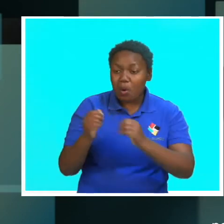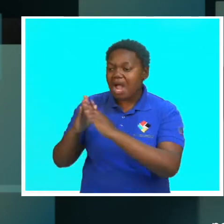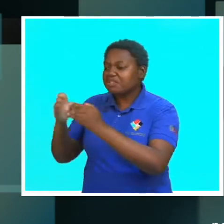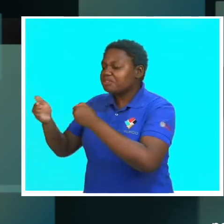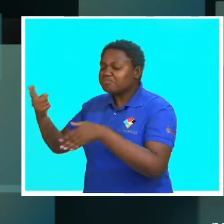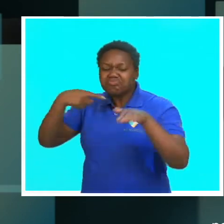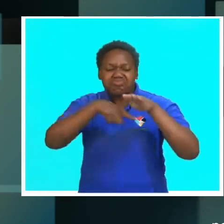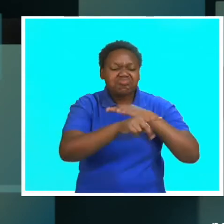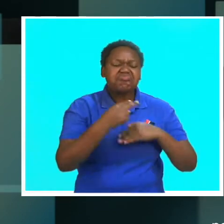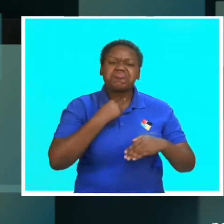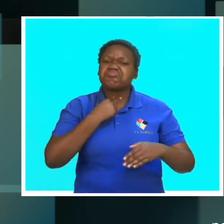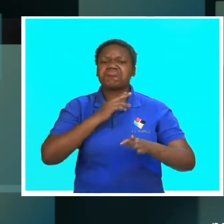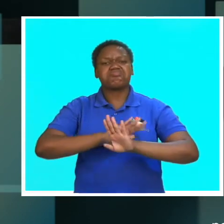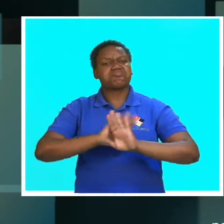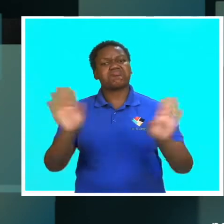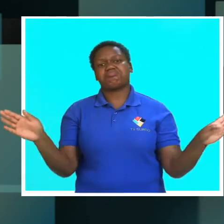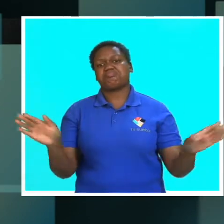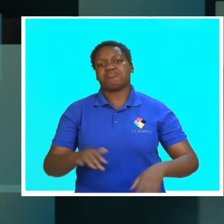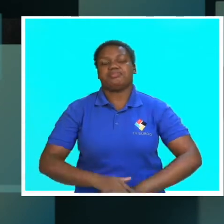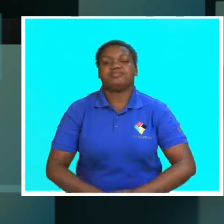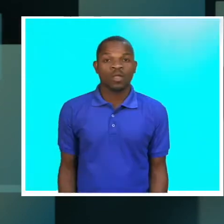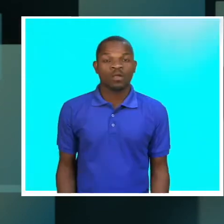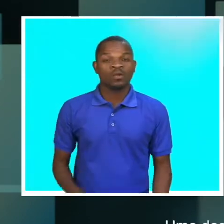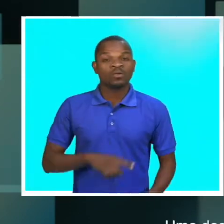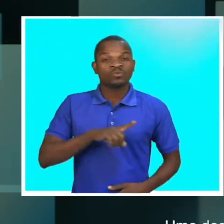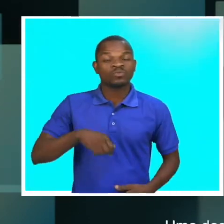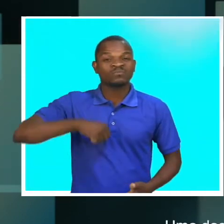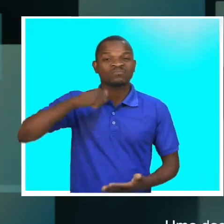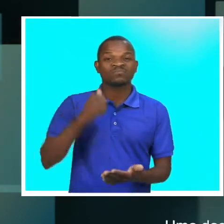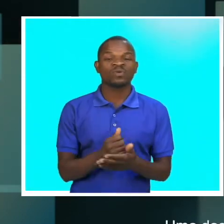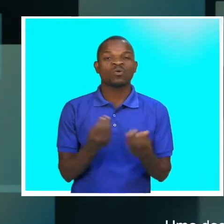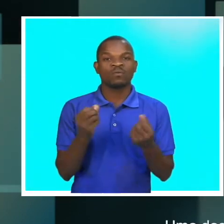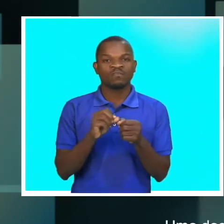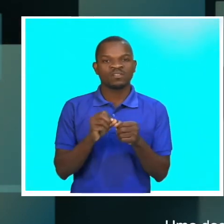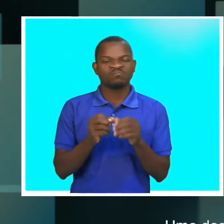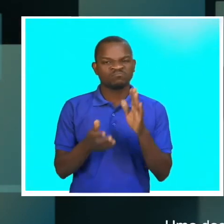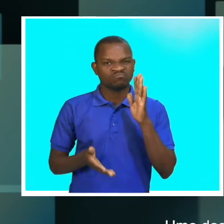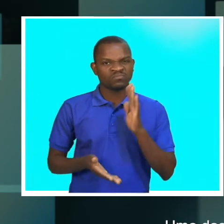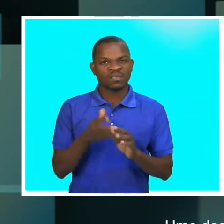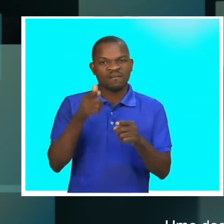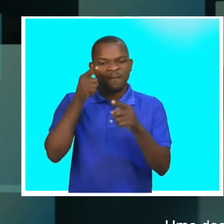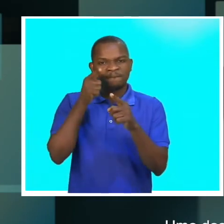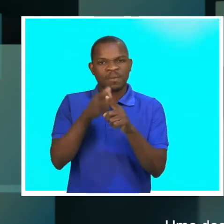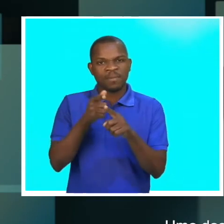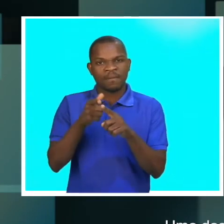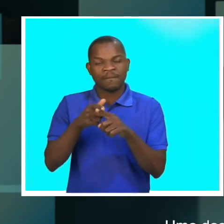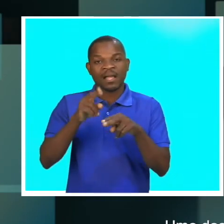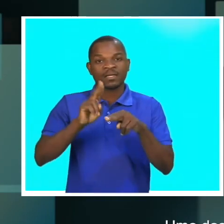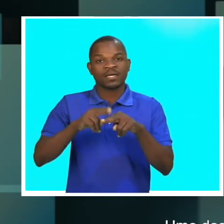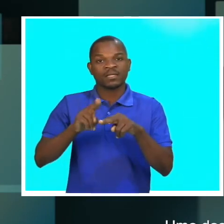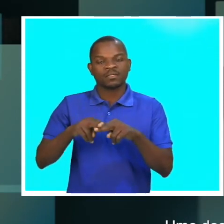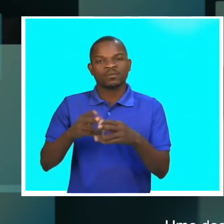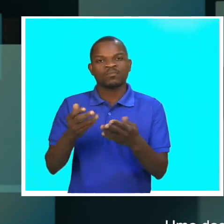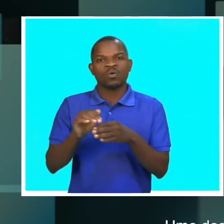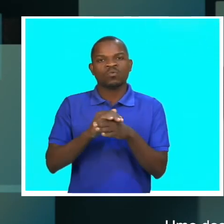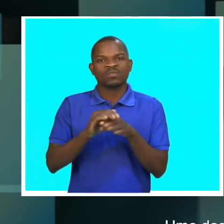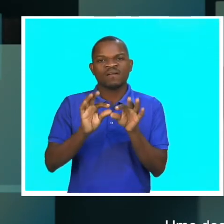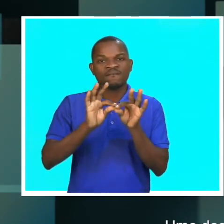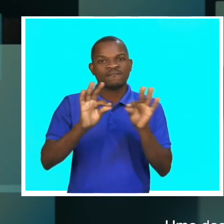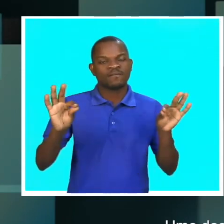elas não sejam facilmente movimentadas. As medidas que a escola tomou foi de soldar as carteiras